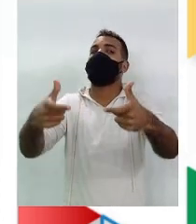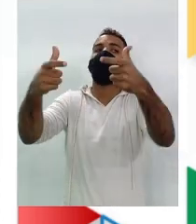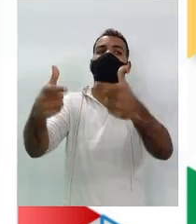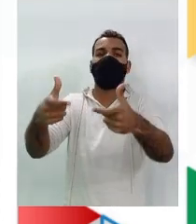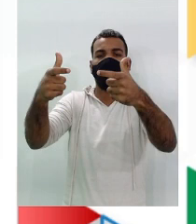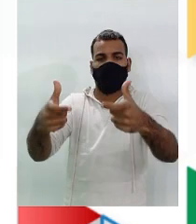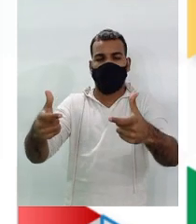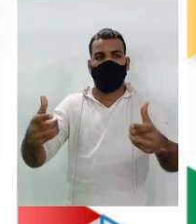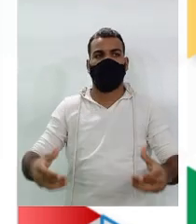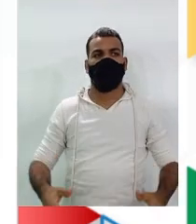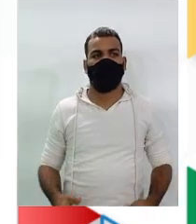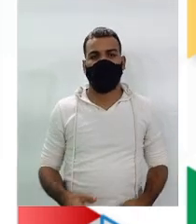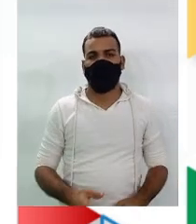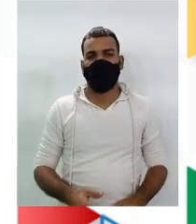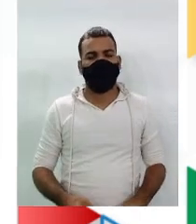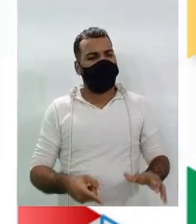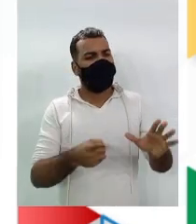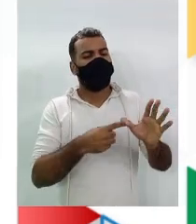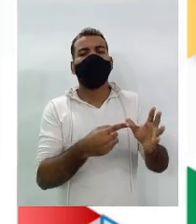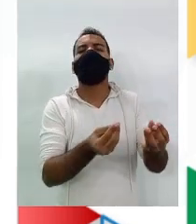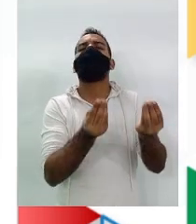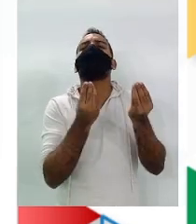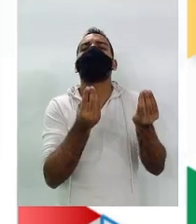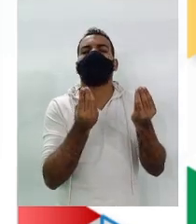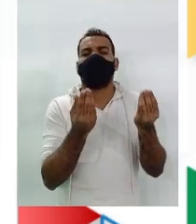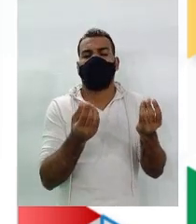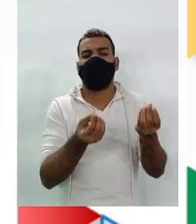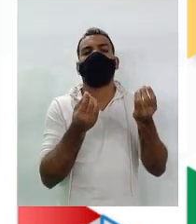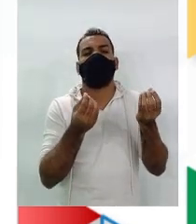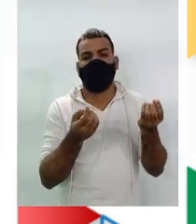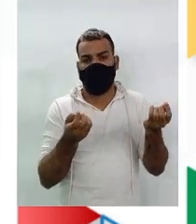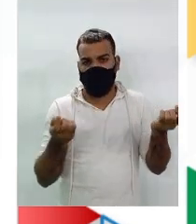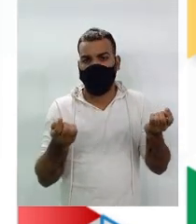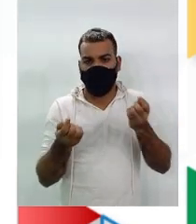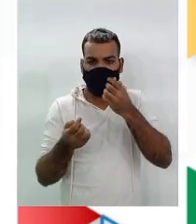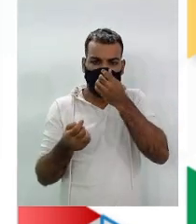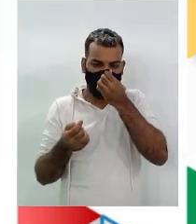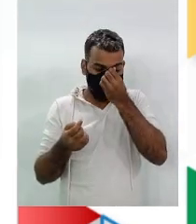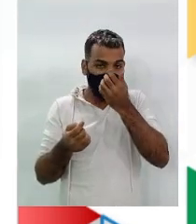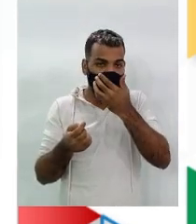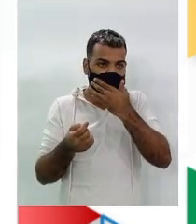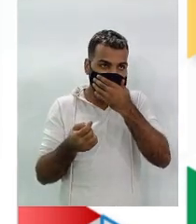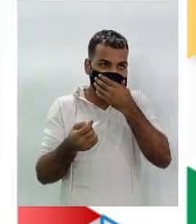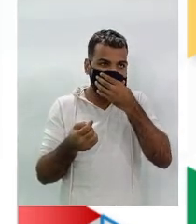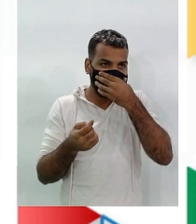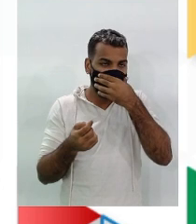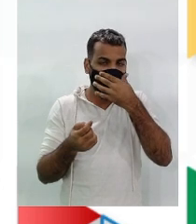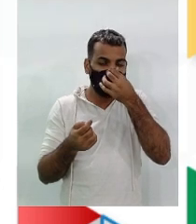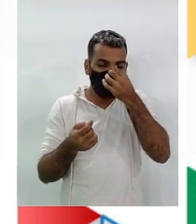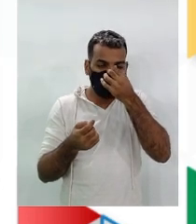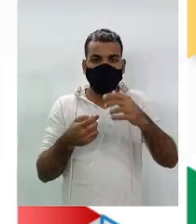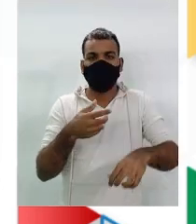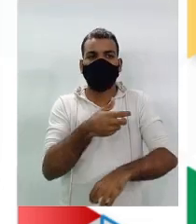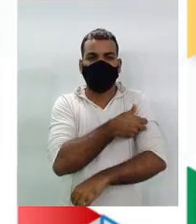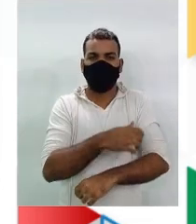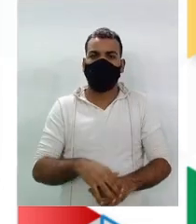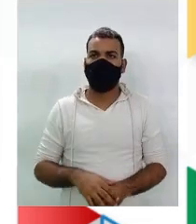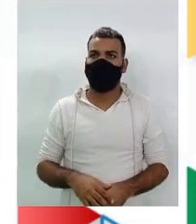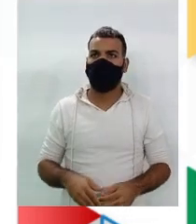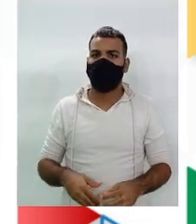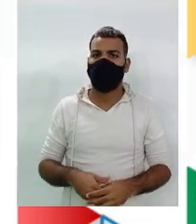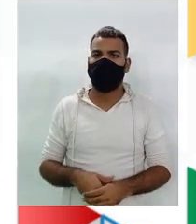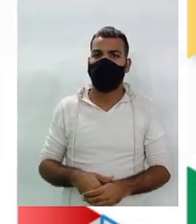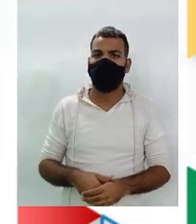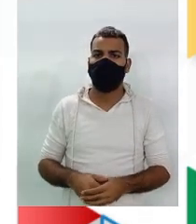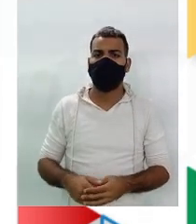da vacinação. Como vai se dar? Como vai se dar a vacinação? Por que